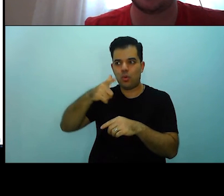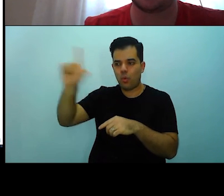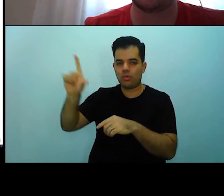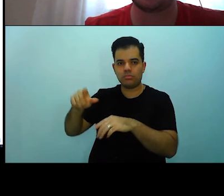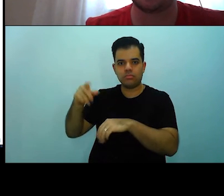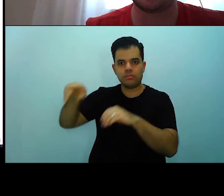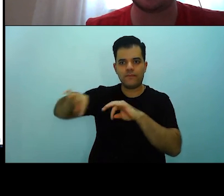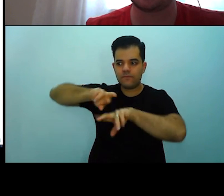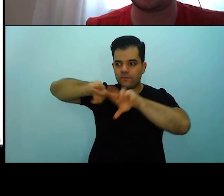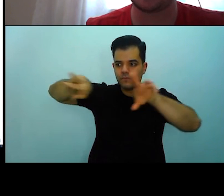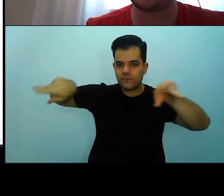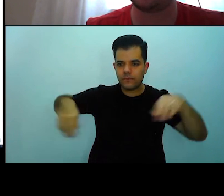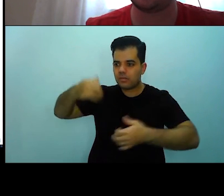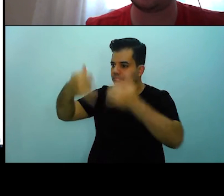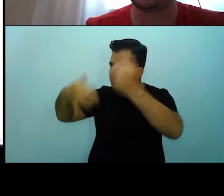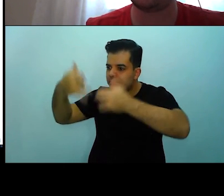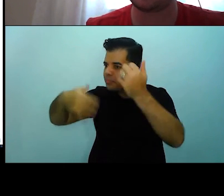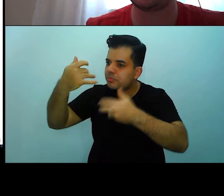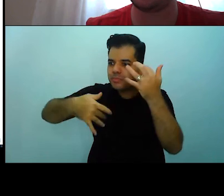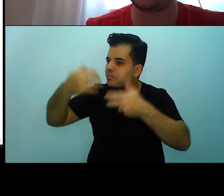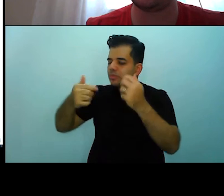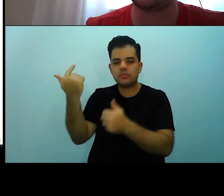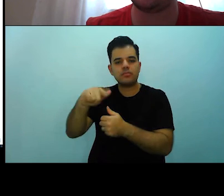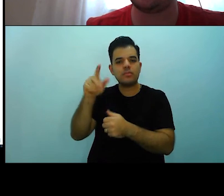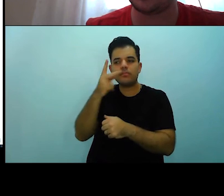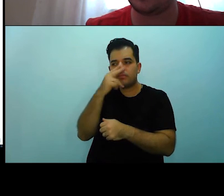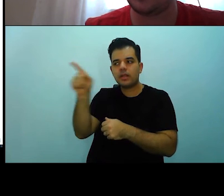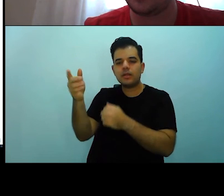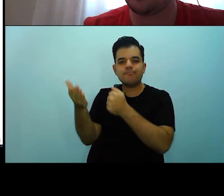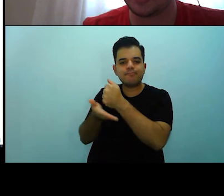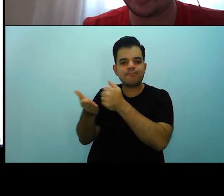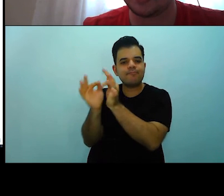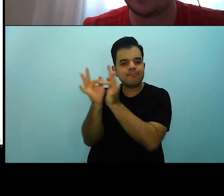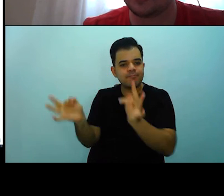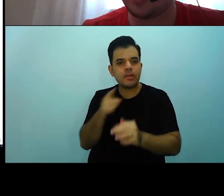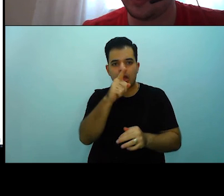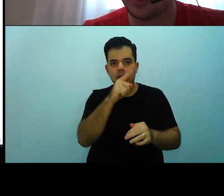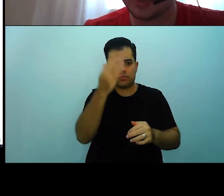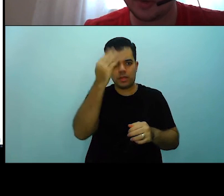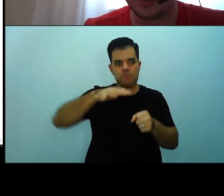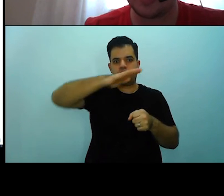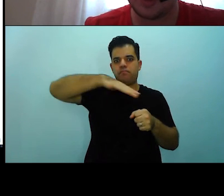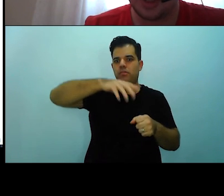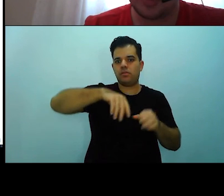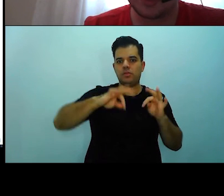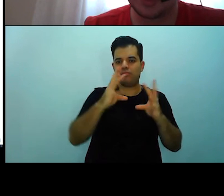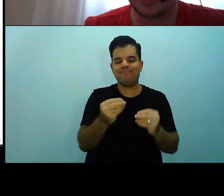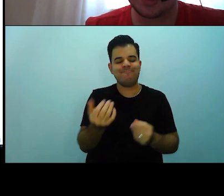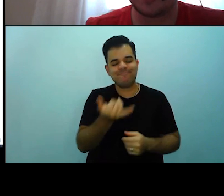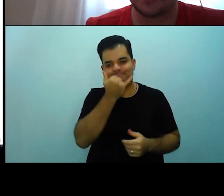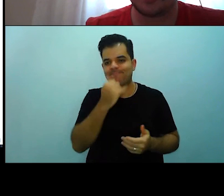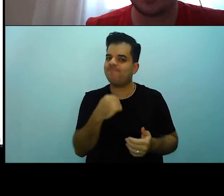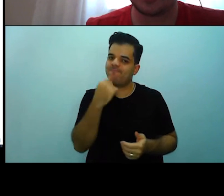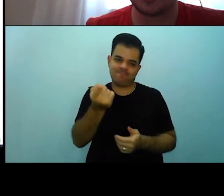bugs, né? Aí eu construí uma descrição para cada bug e tudo mais, explicando como é. Mas não deu certo aqui. Mas ele